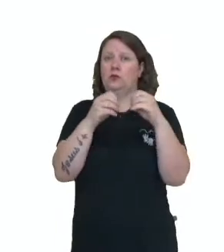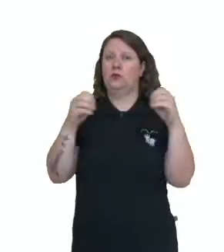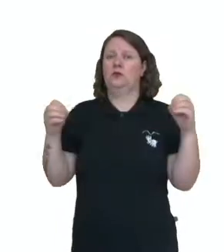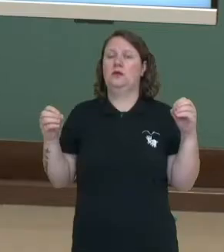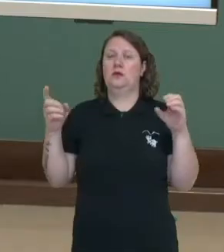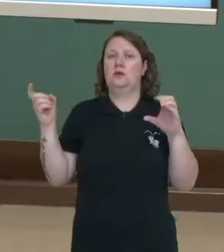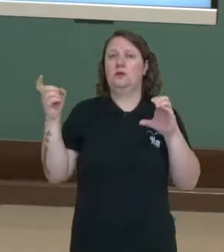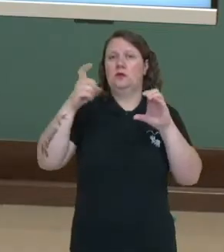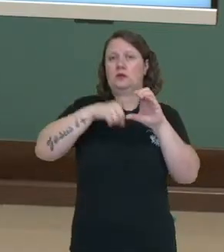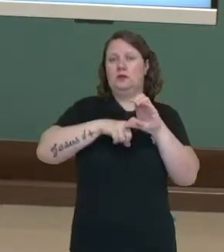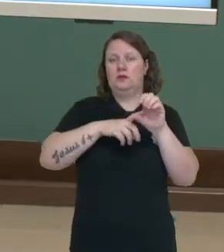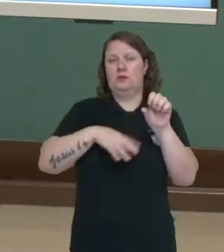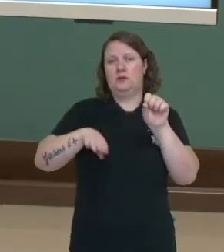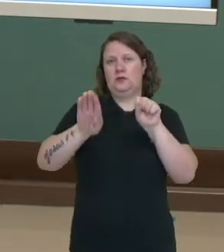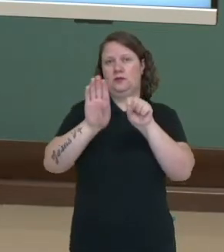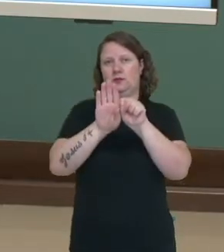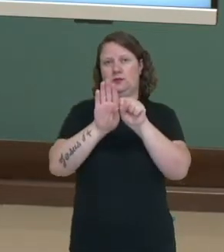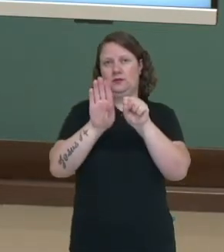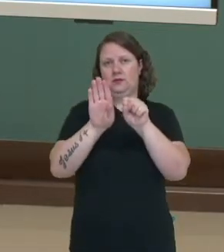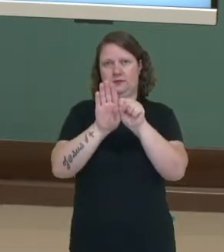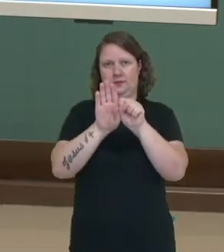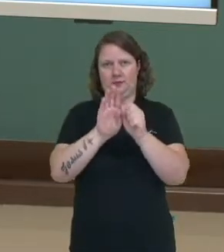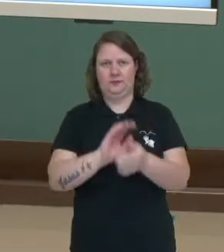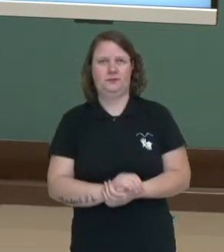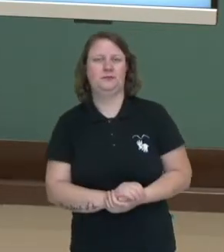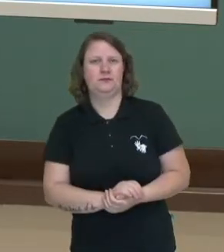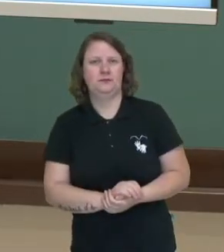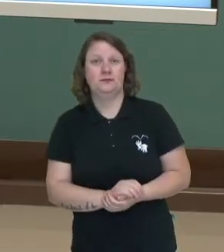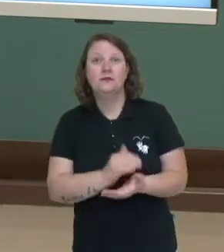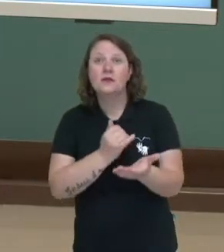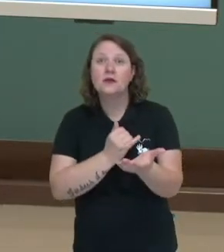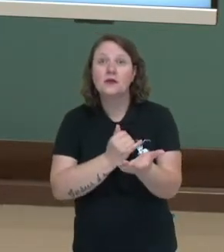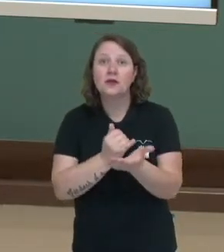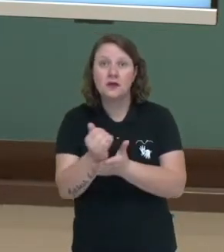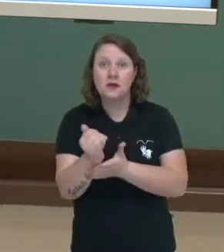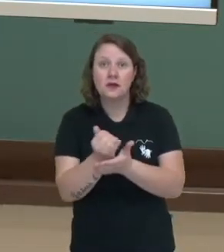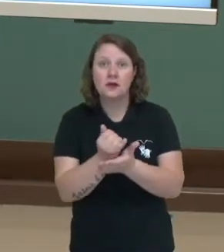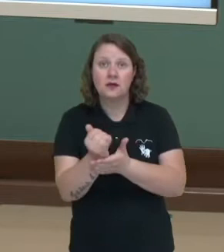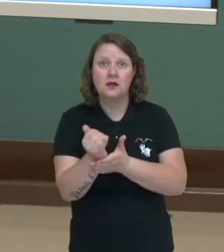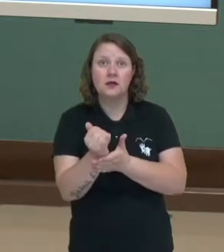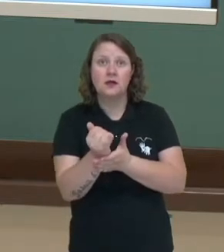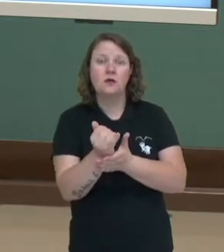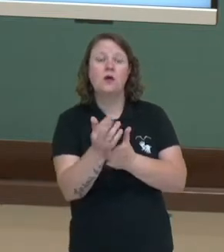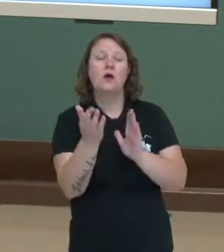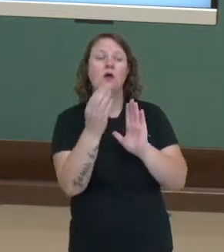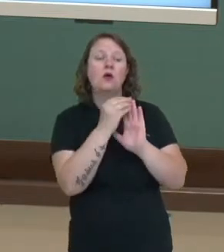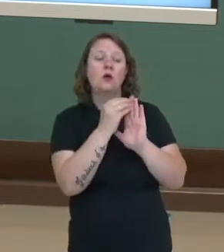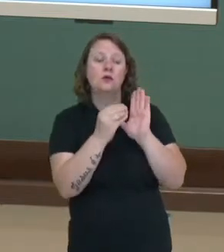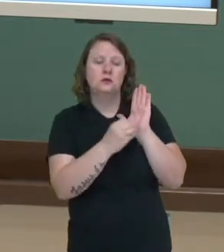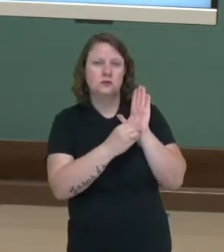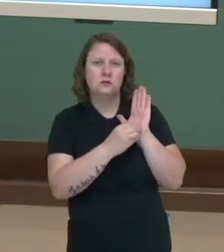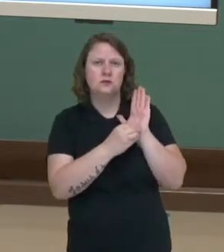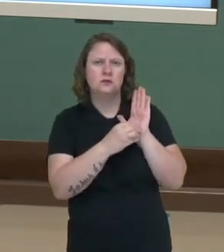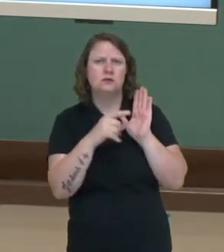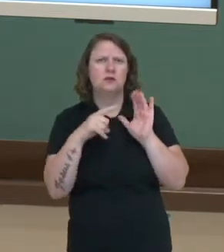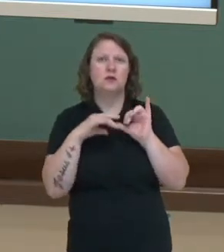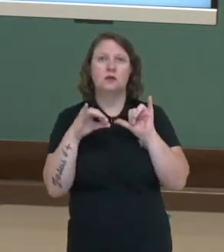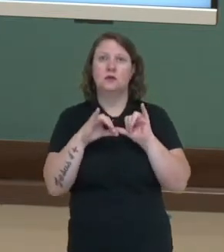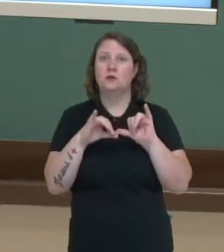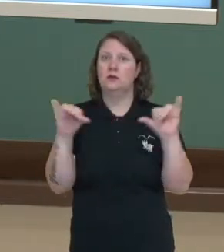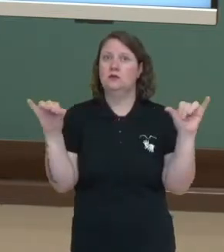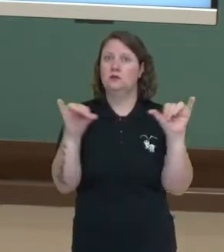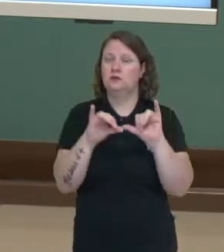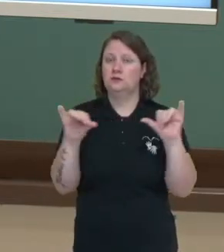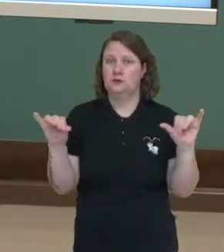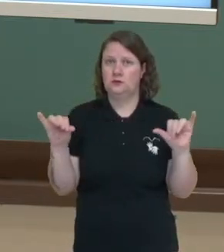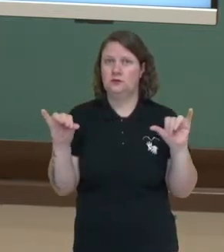subordinadas substantivas. Iniciando nossa retomada, temos já uma notícia, um